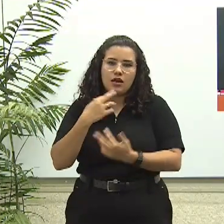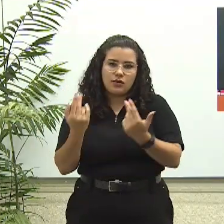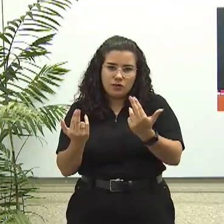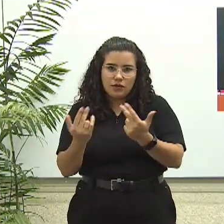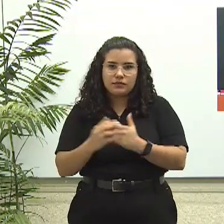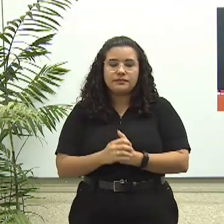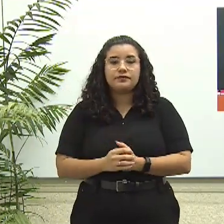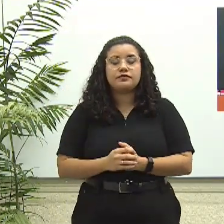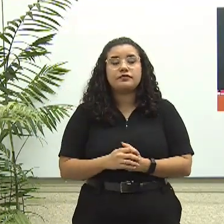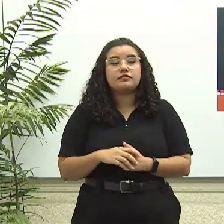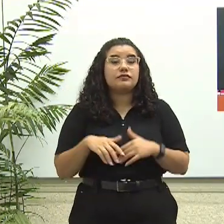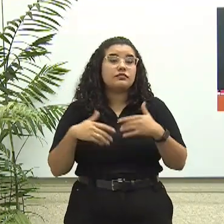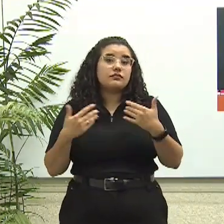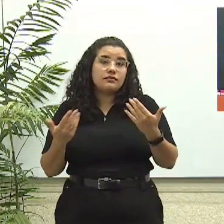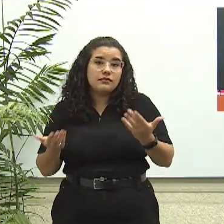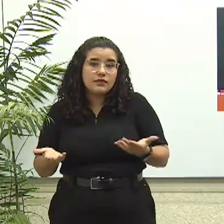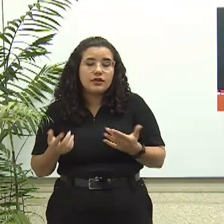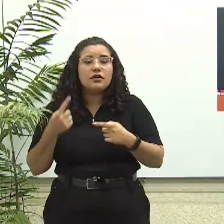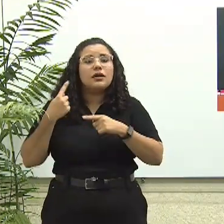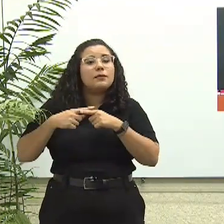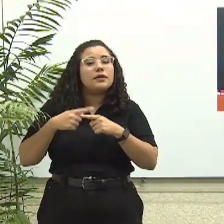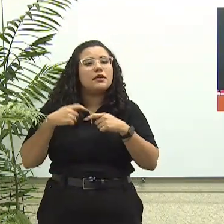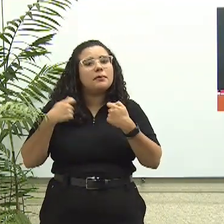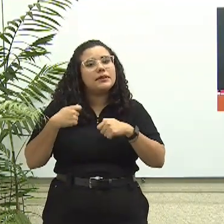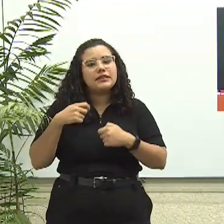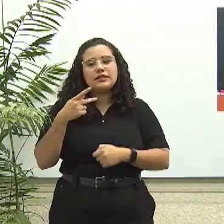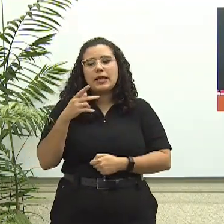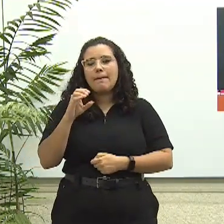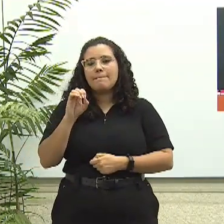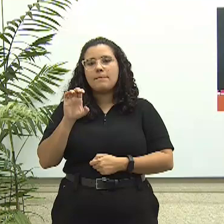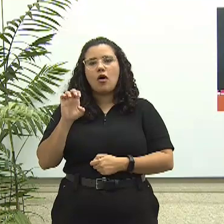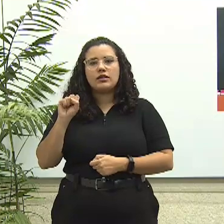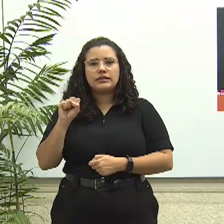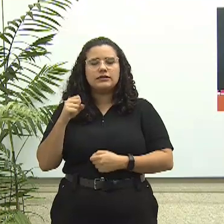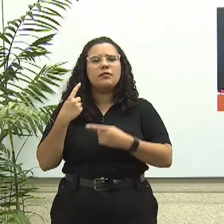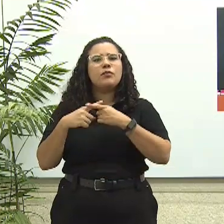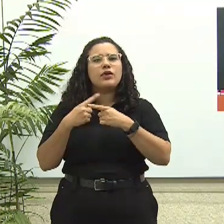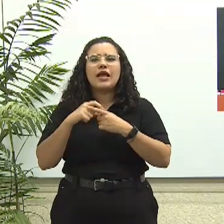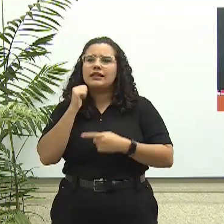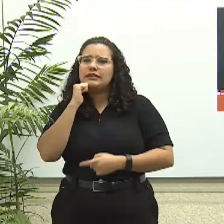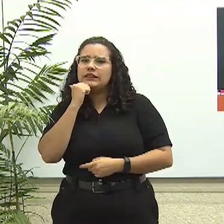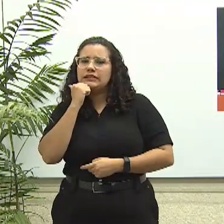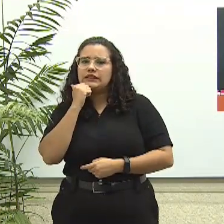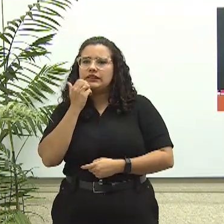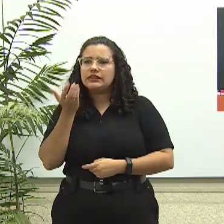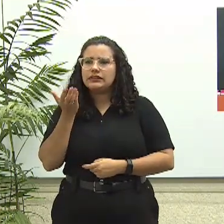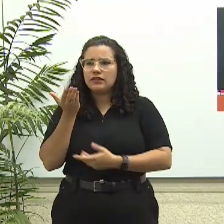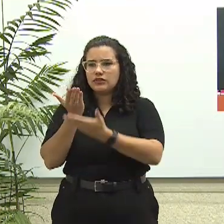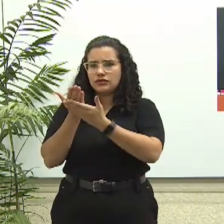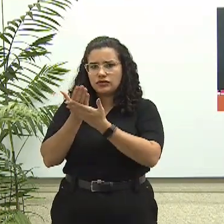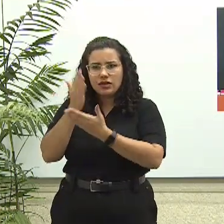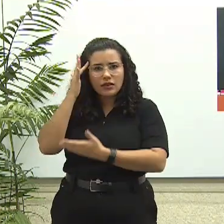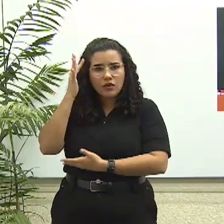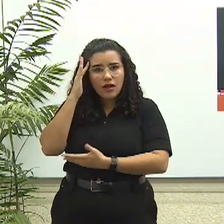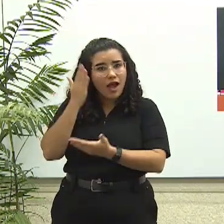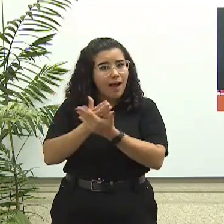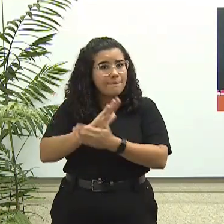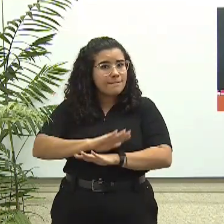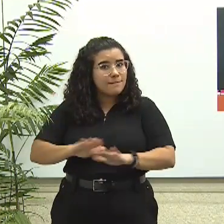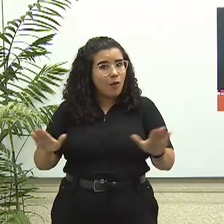isso para que que eu preciso de hipótese para que que eu preciso de cientista acabou o cientista acabou a teoria